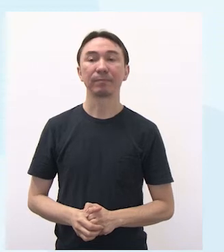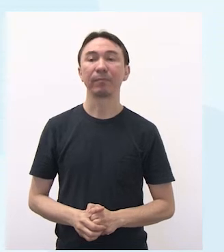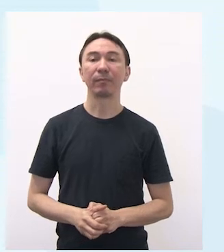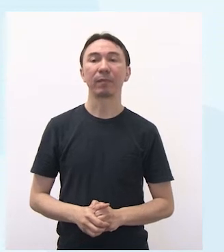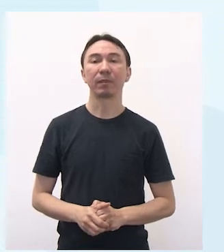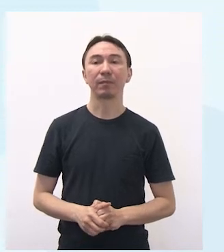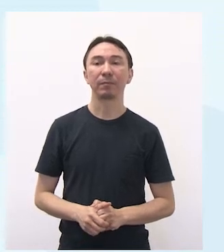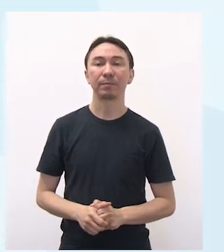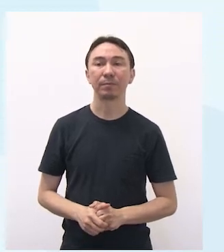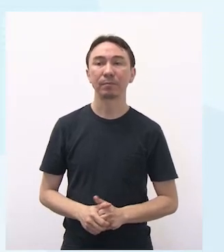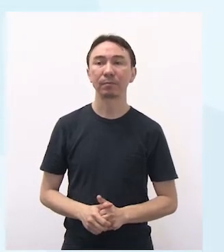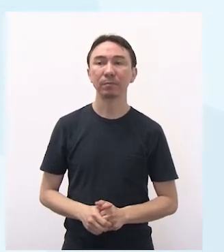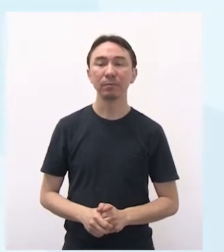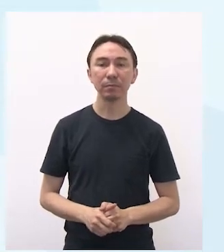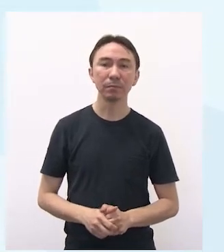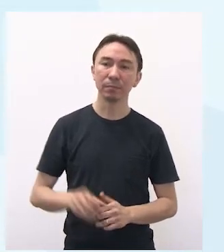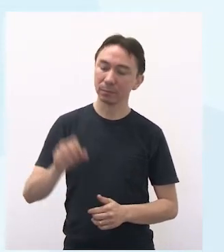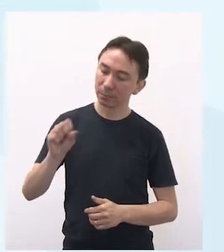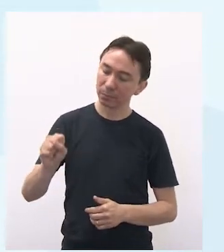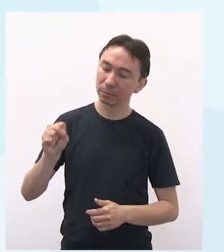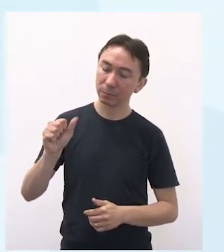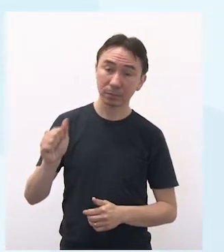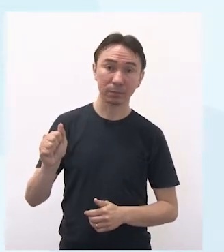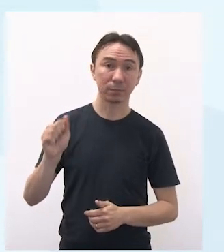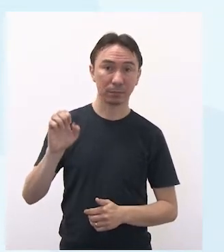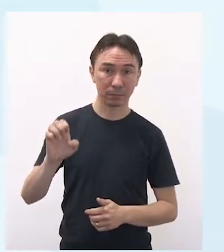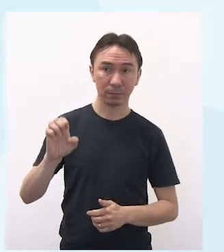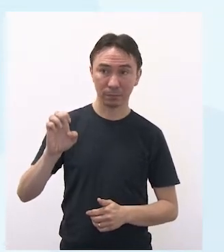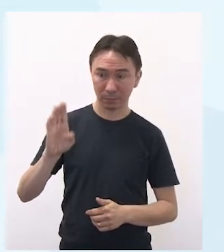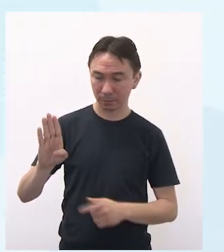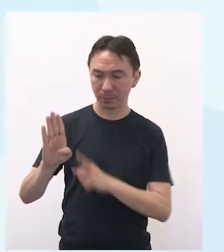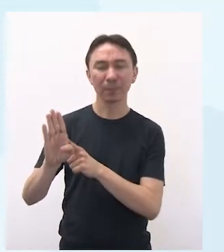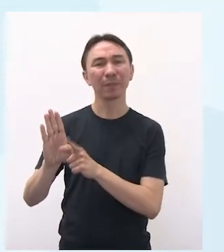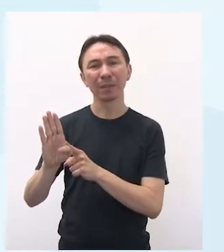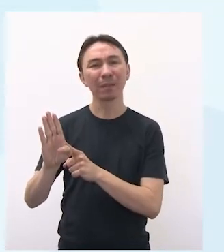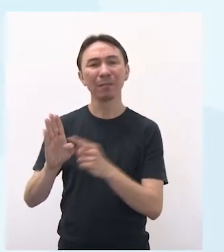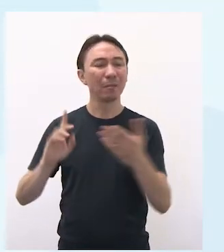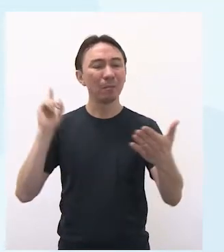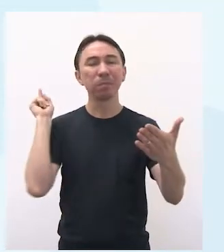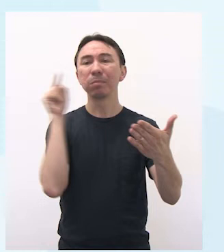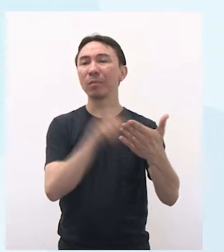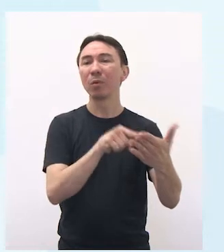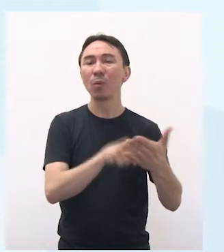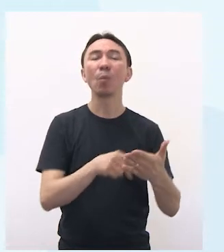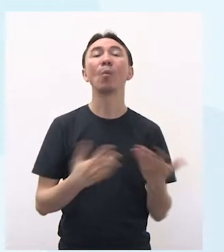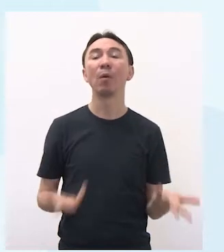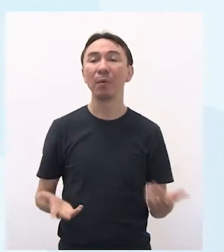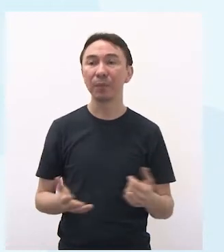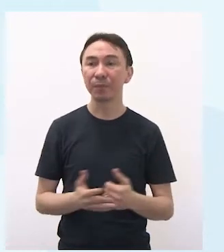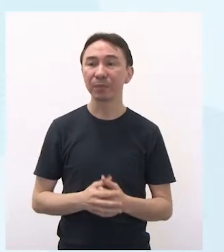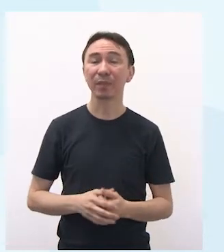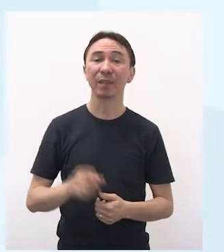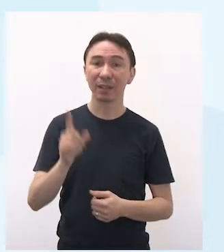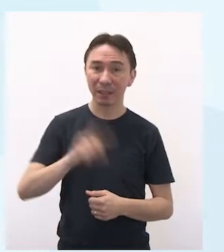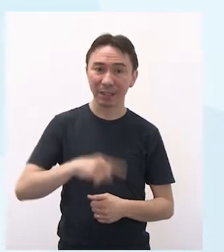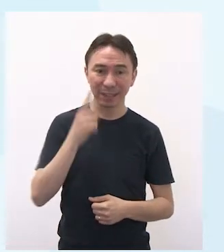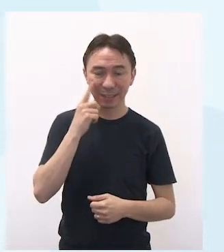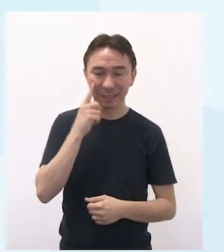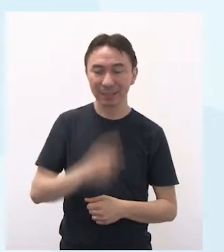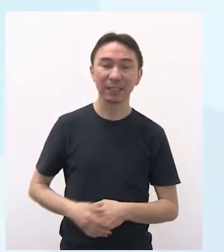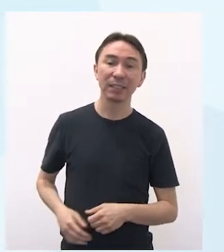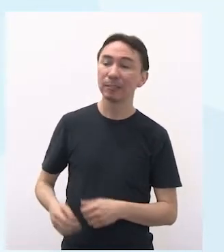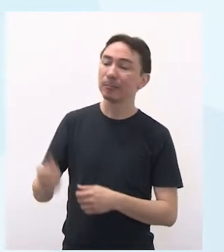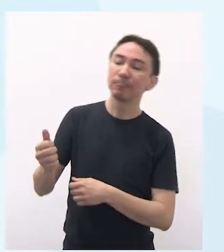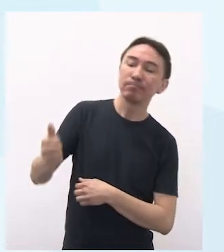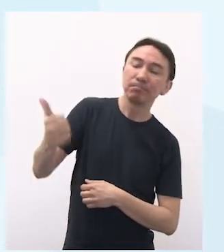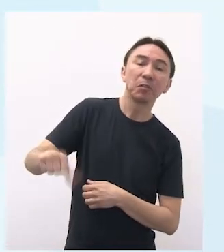Então, o objetivo do SAEB. Então, mais do que nunca, é o diagnóstico da qualidade da educação oferecida pelas escolas